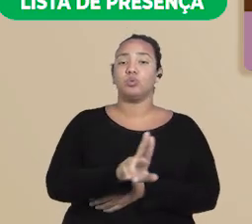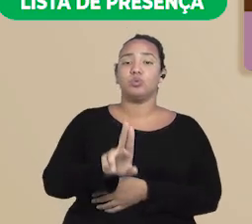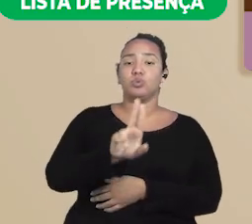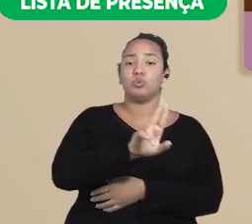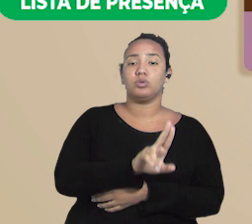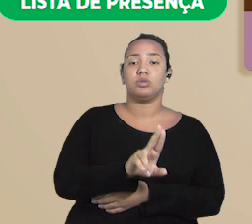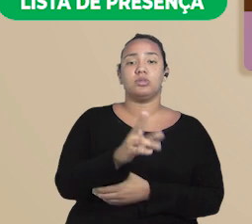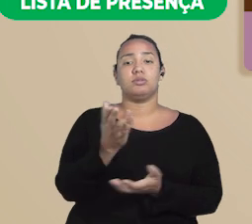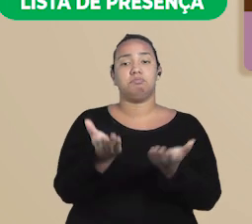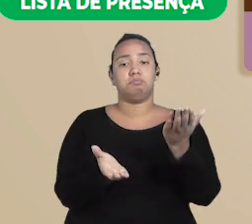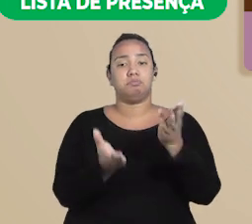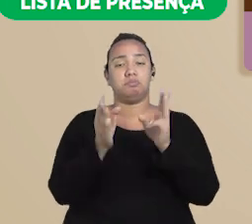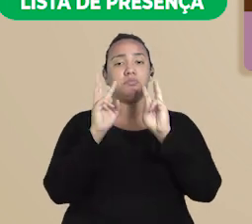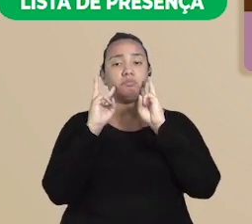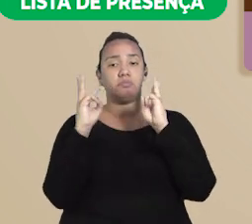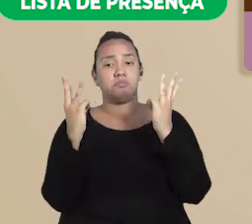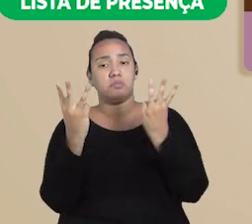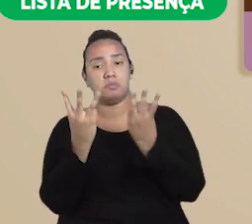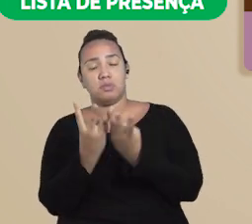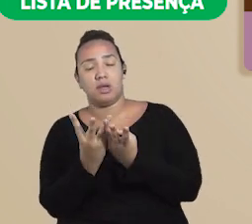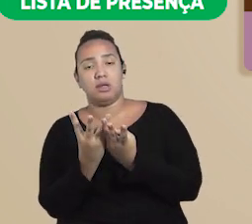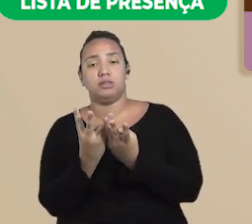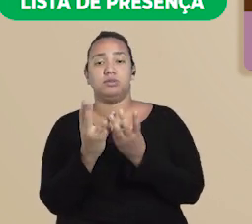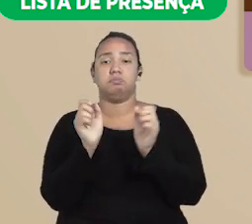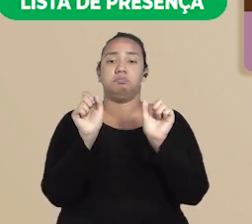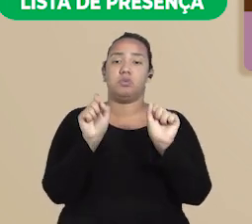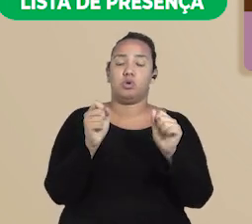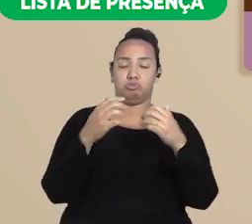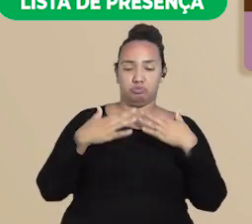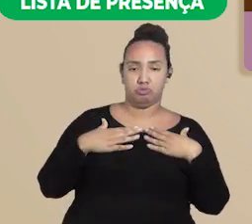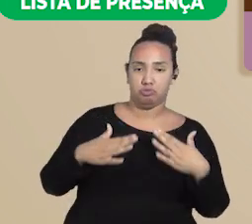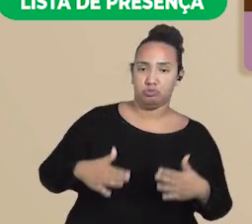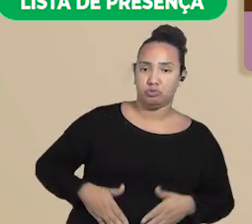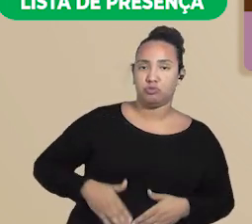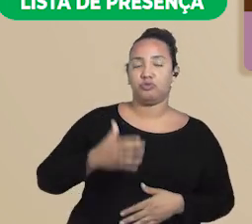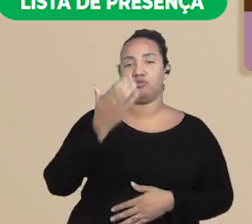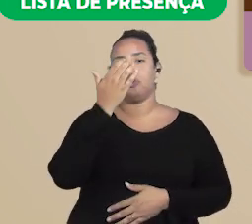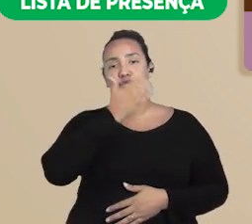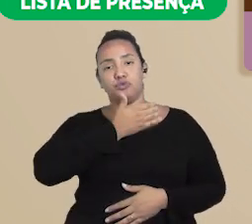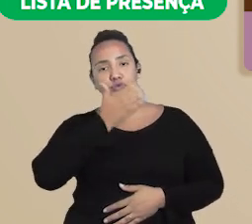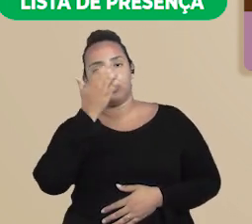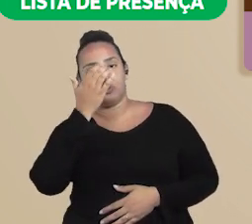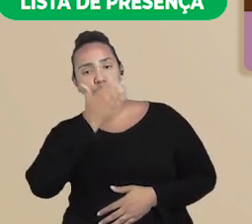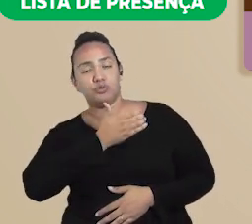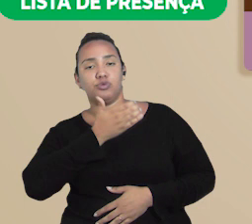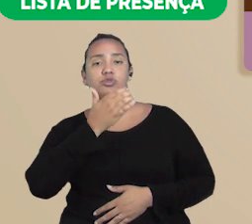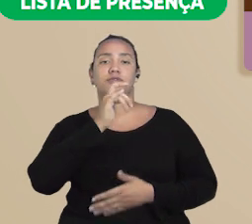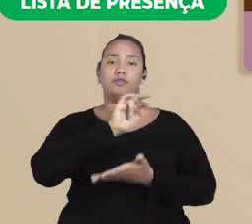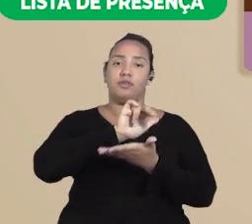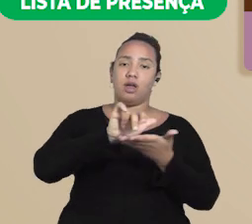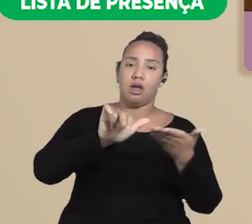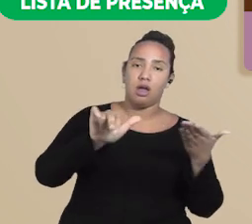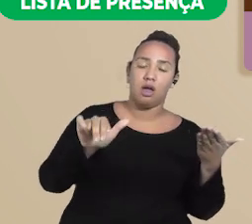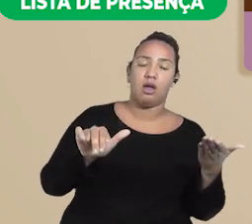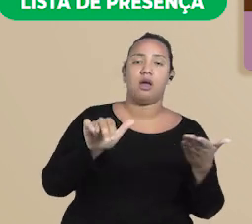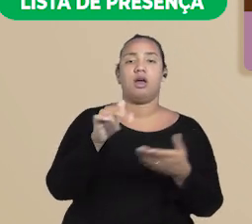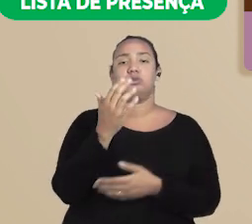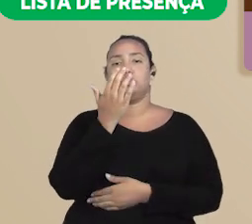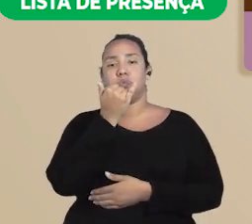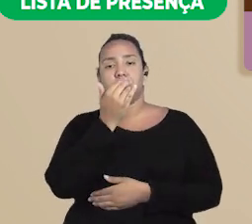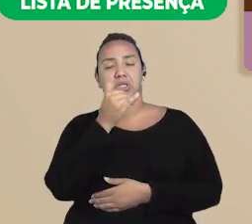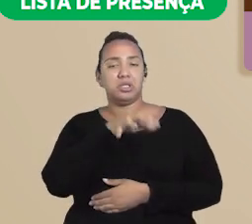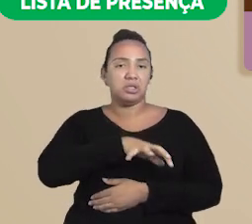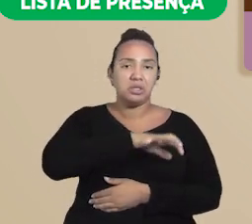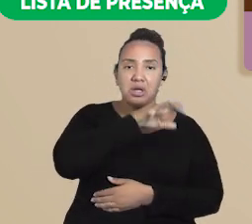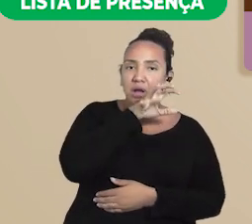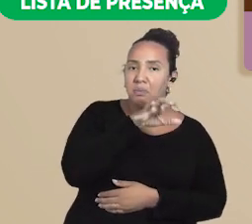ela é utilizada para medir massa de algo. A massa corporal, a massa de frutas, a massa de legumes, cereais,